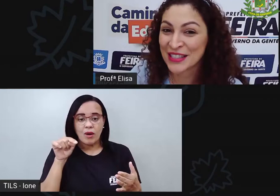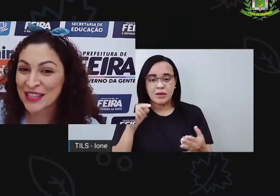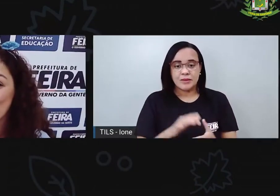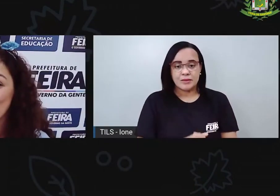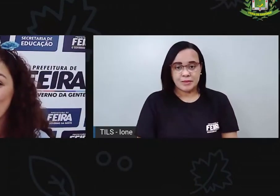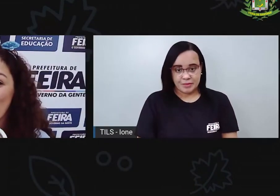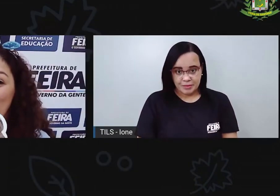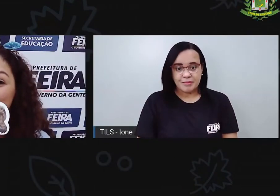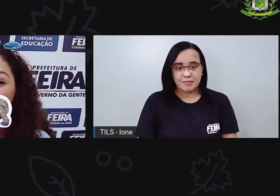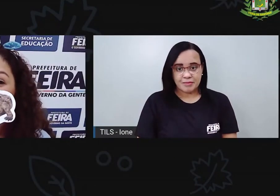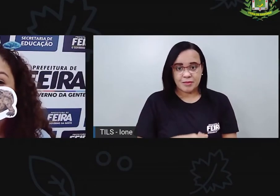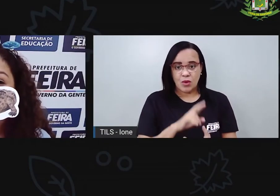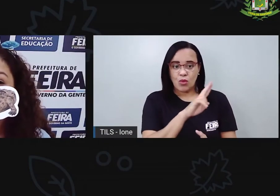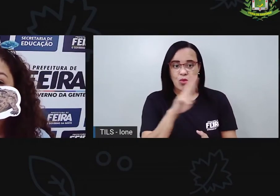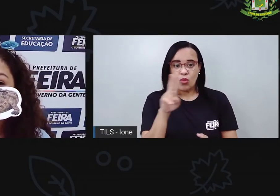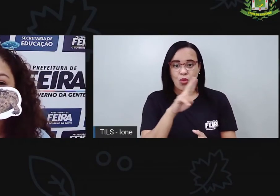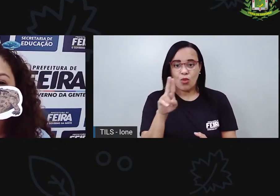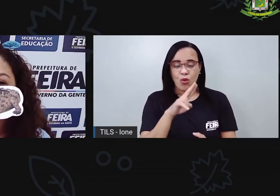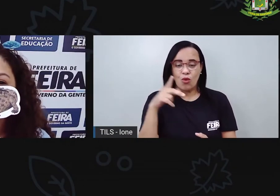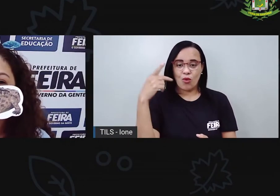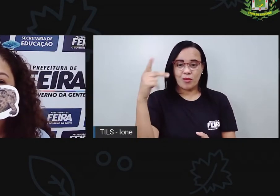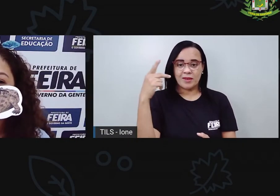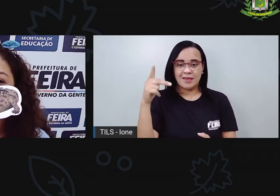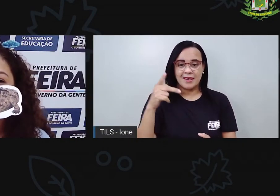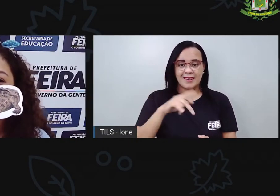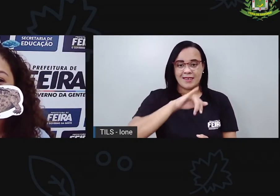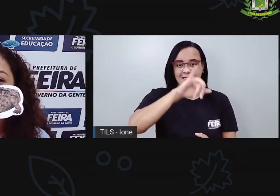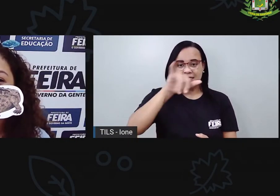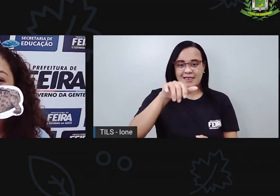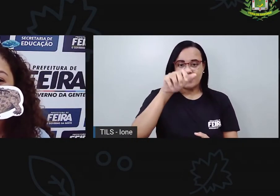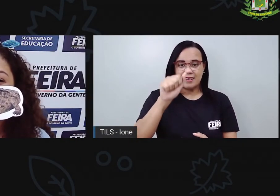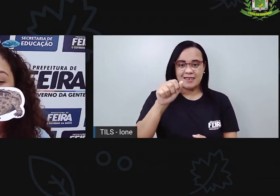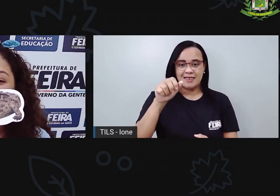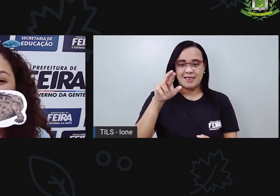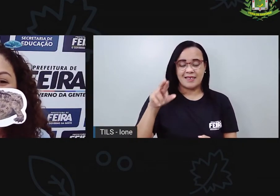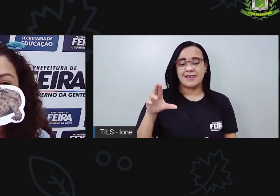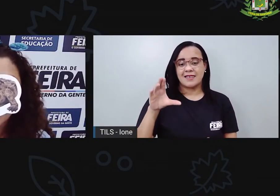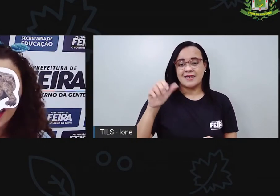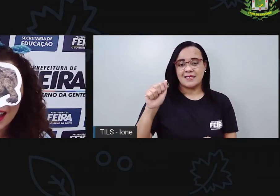animal se chama o jacaré